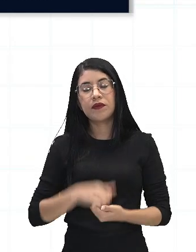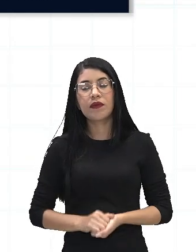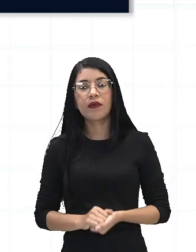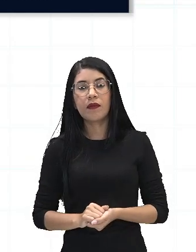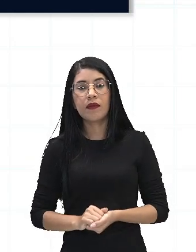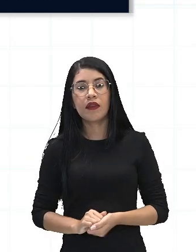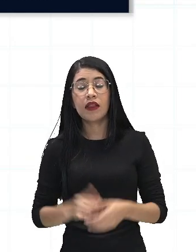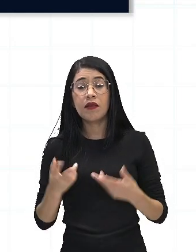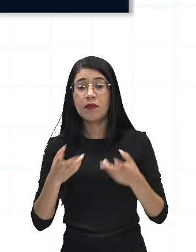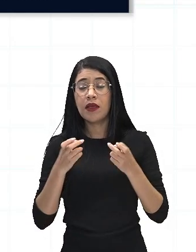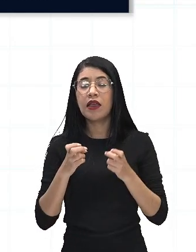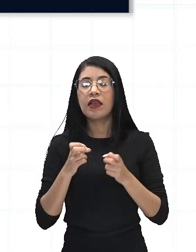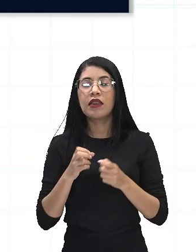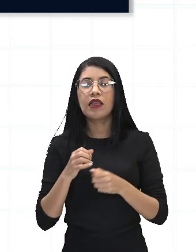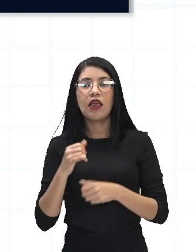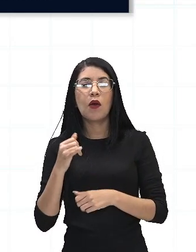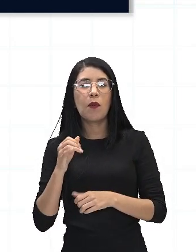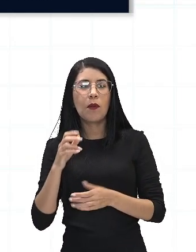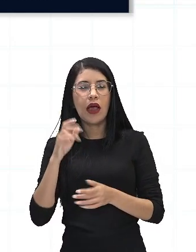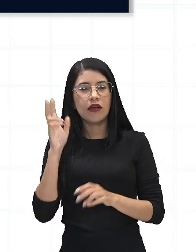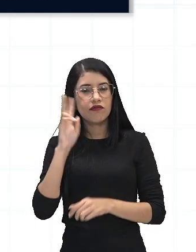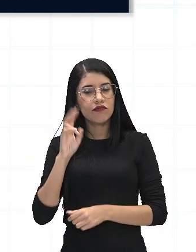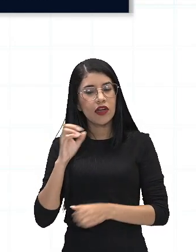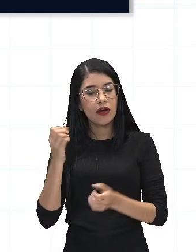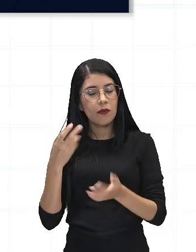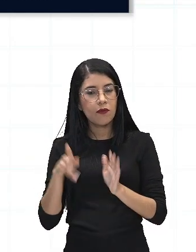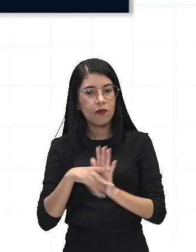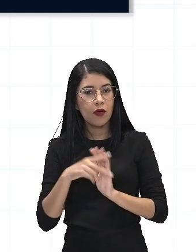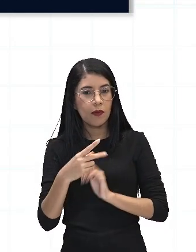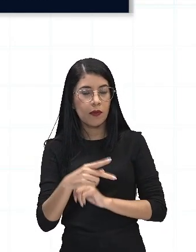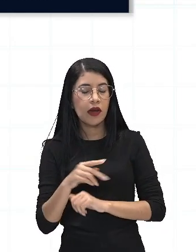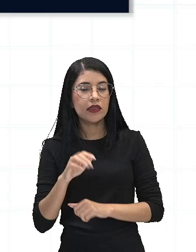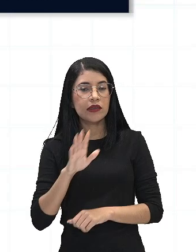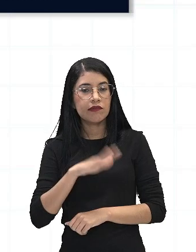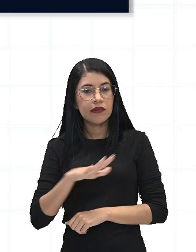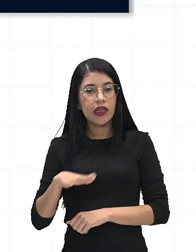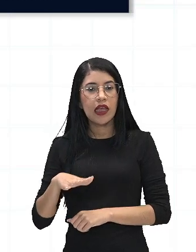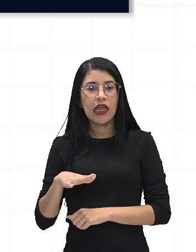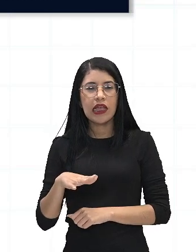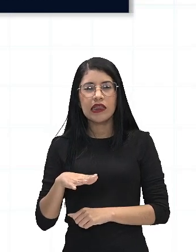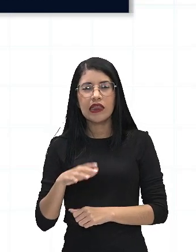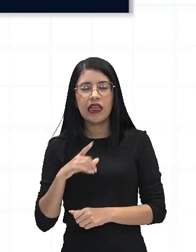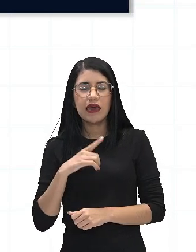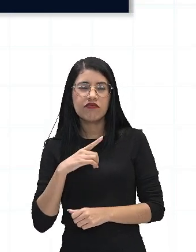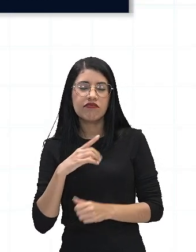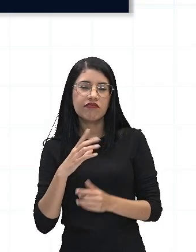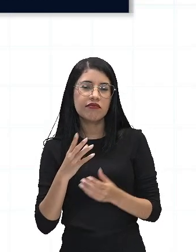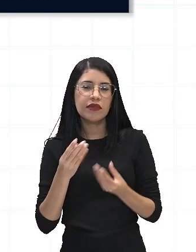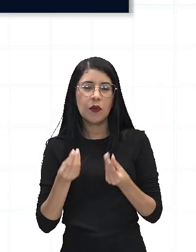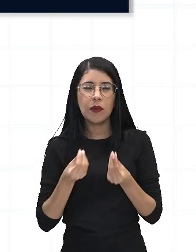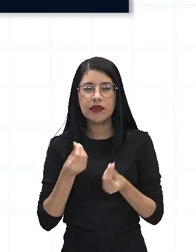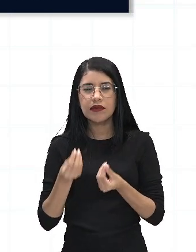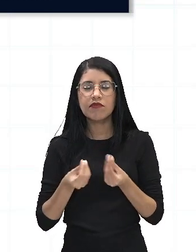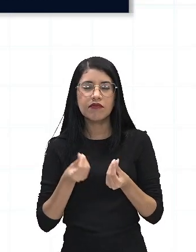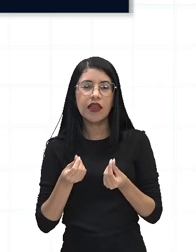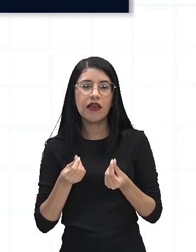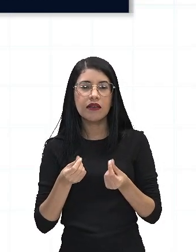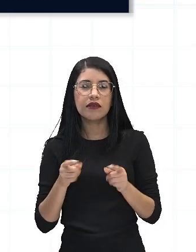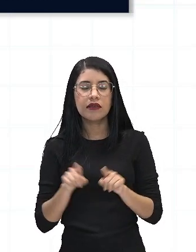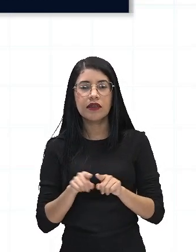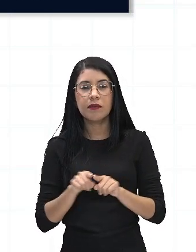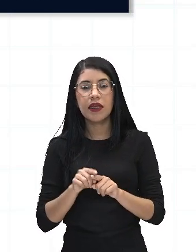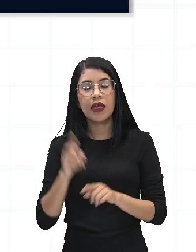ter histórias produzidas para criança, então percebam que esses personagens foram suavizados, atenuados. E essas histórias de